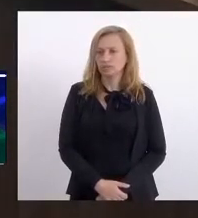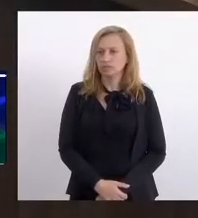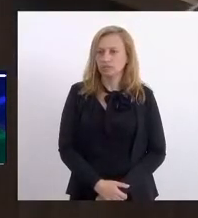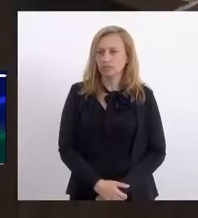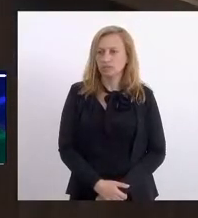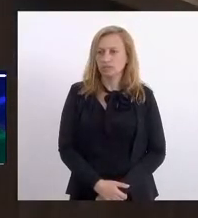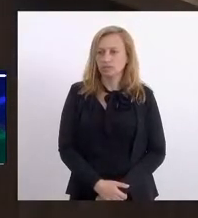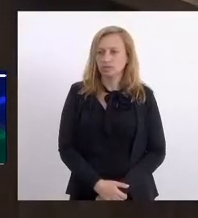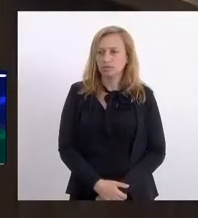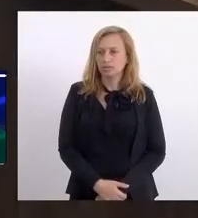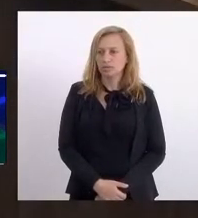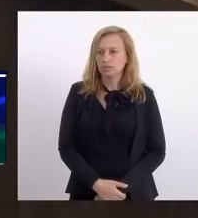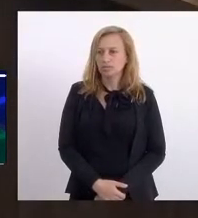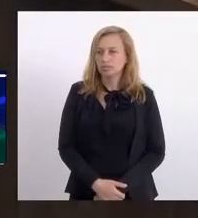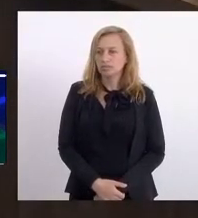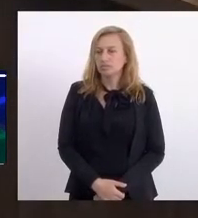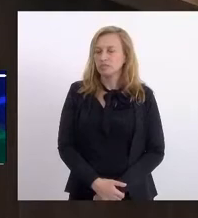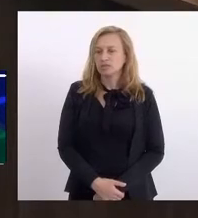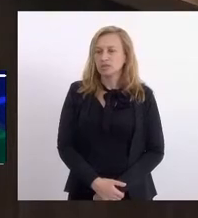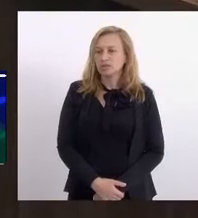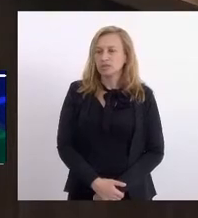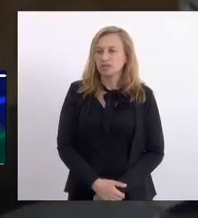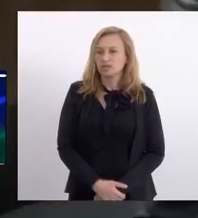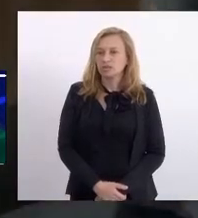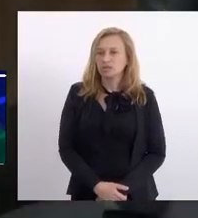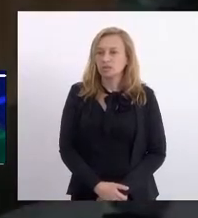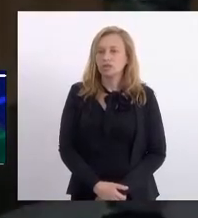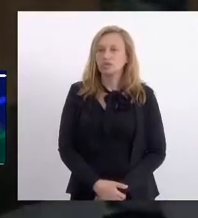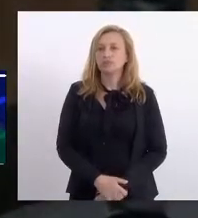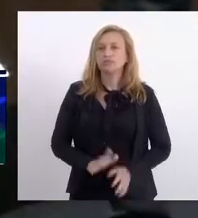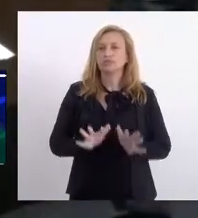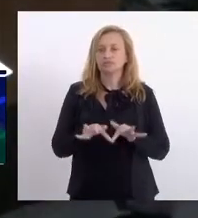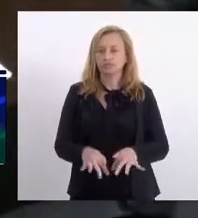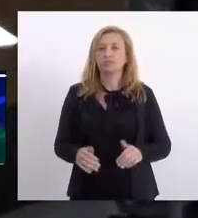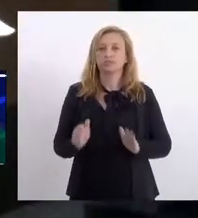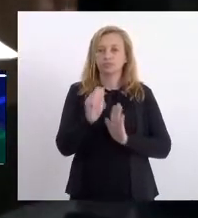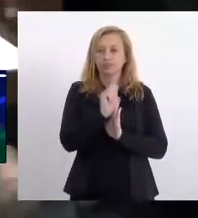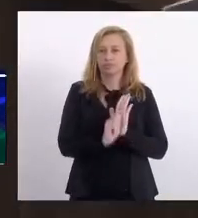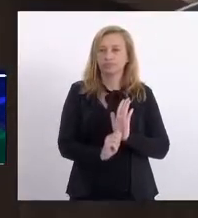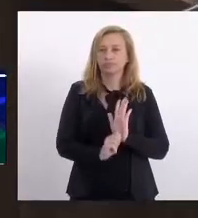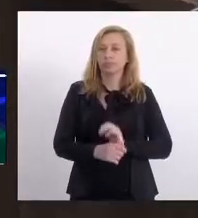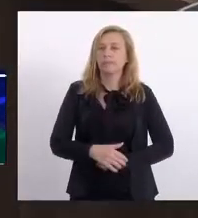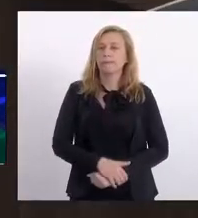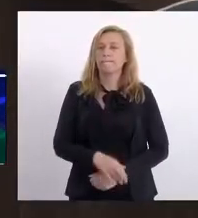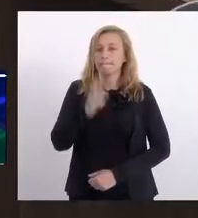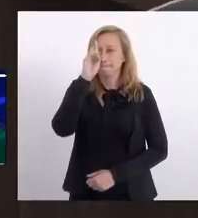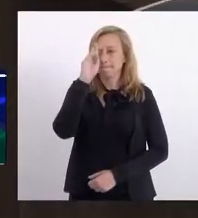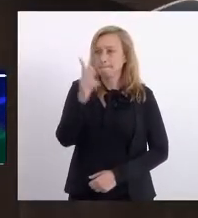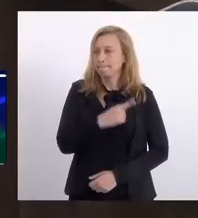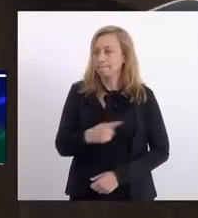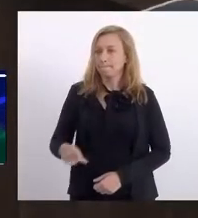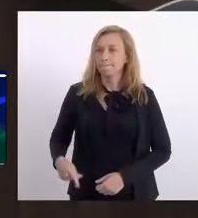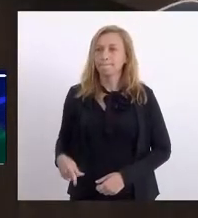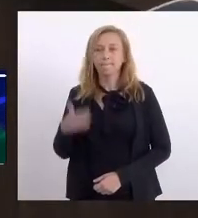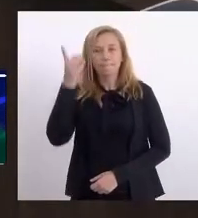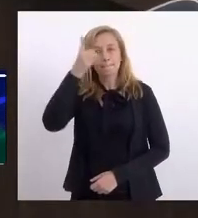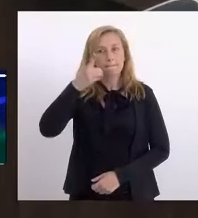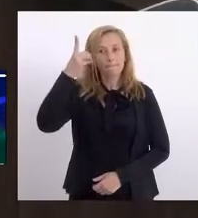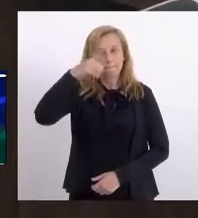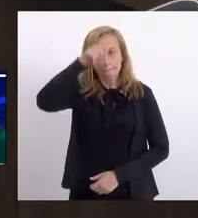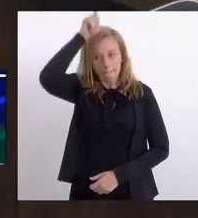Quando? E pedindo, concluindo para o substitutivo e pedindo forma final de redação. Senhor presidente. Deputado Luiz